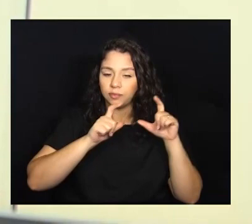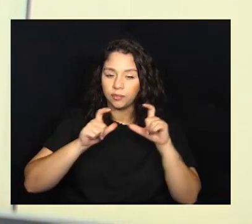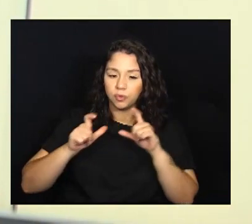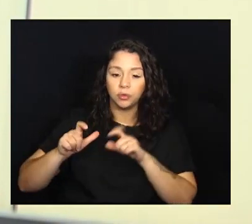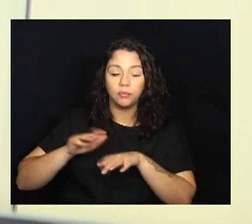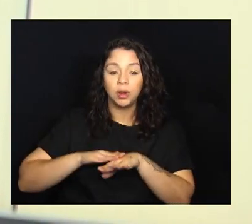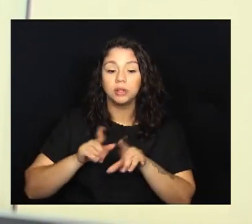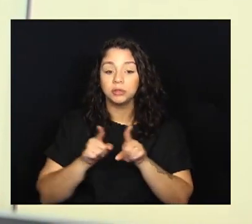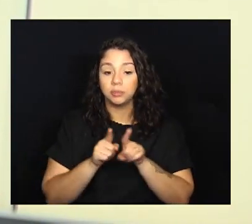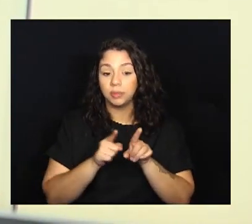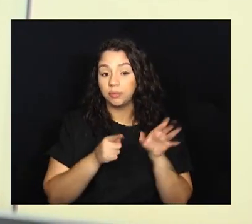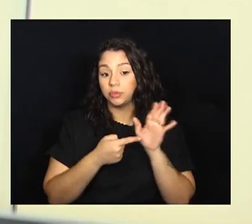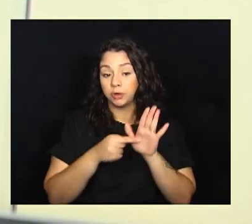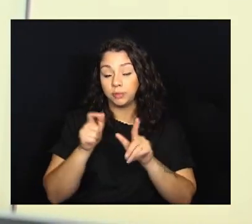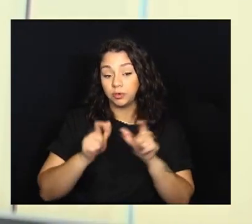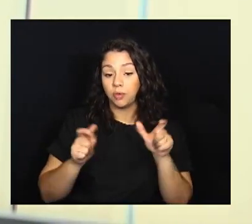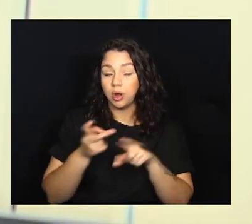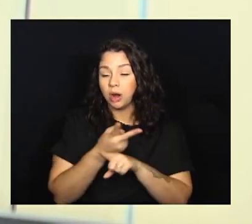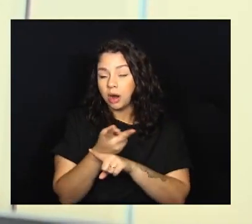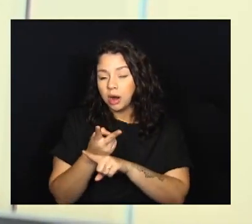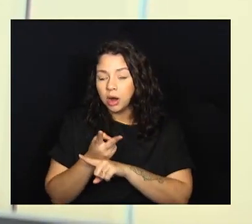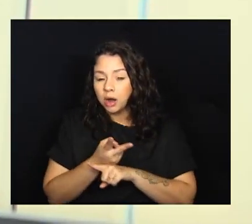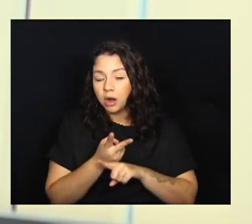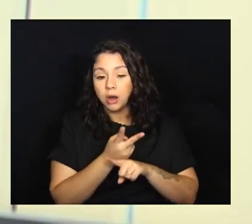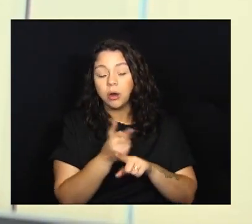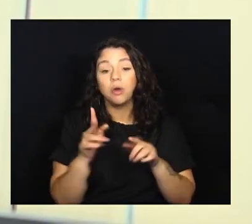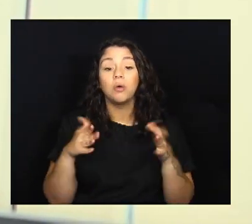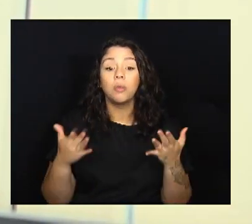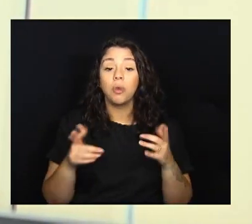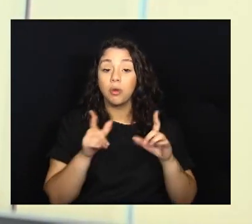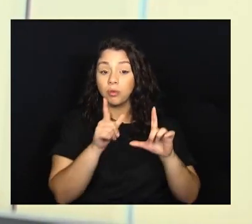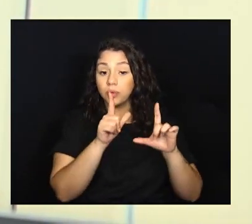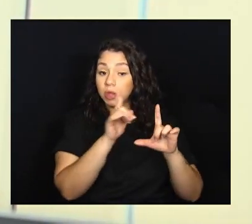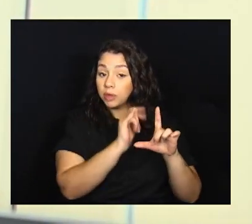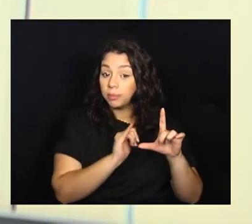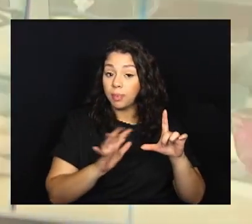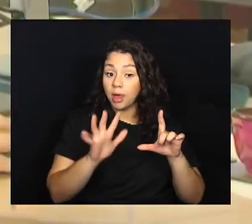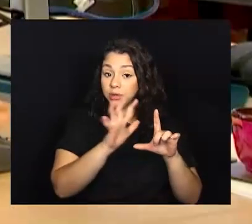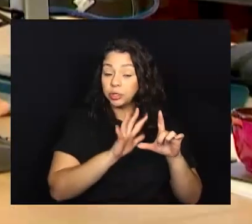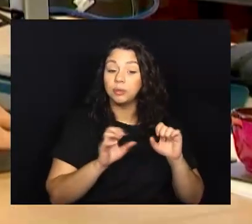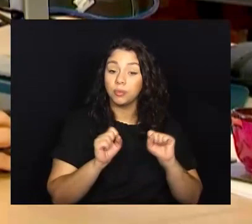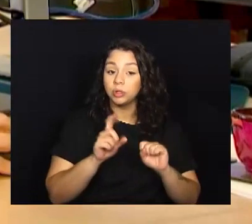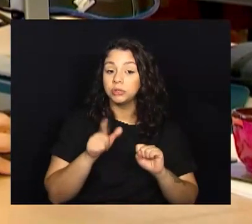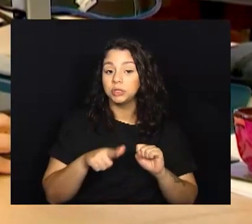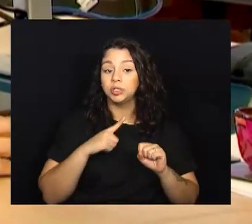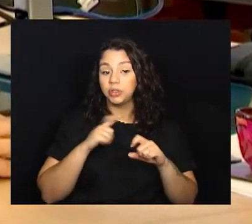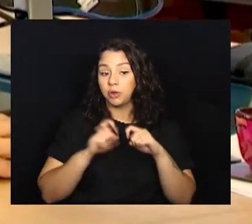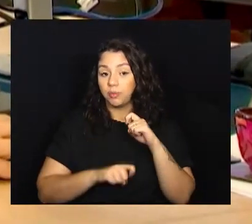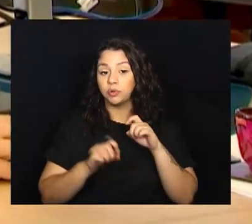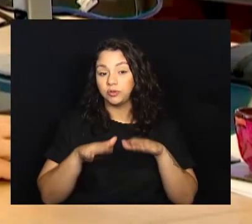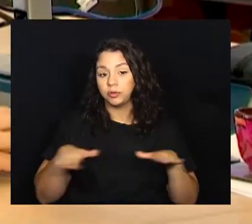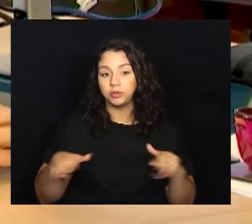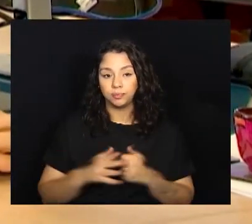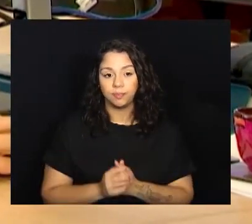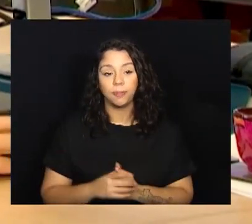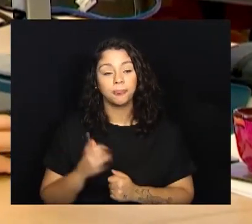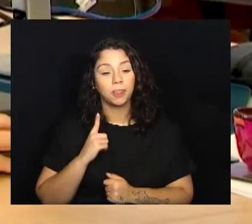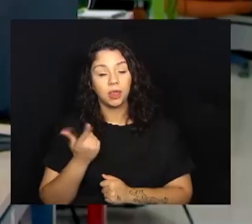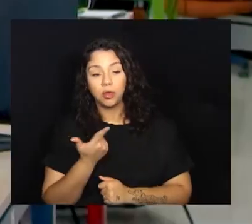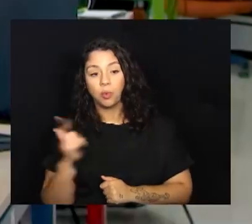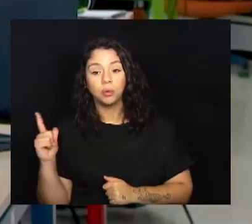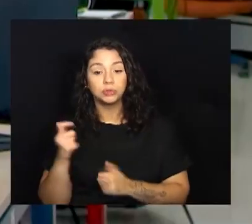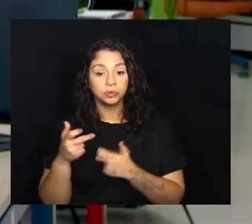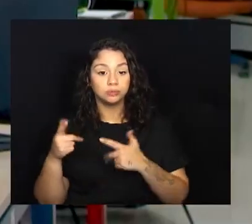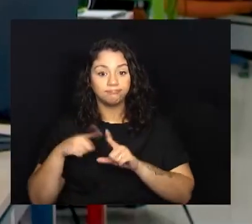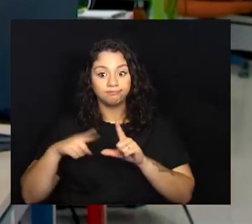aos investigadores quais delas podem representar conteúdos de pedofilia. Mas tem outros algoritmos que a gente está desenvolvendo, e aí já